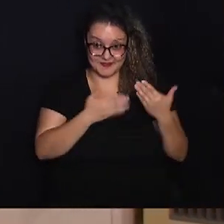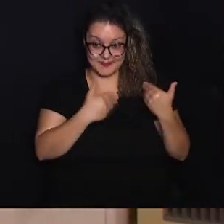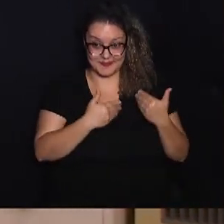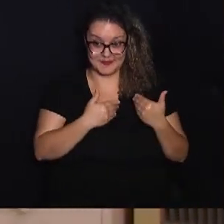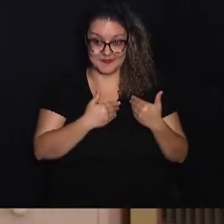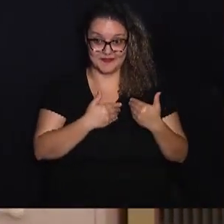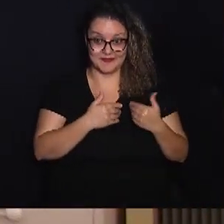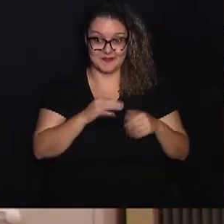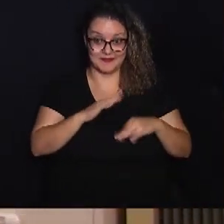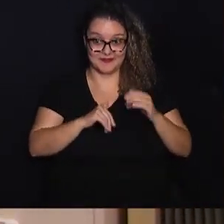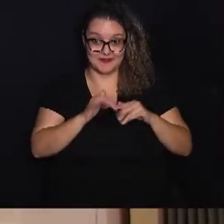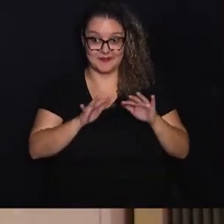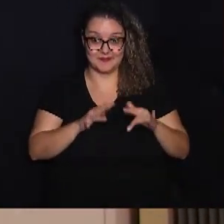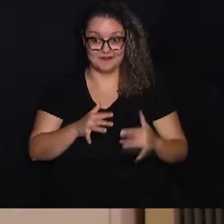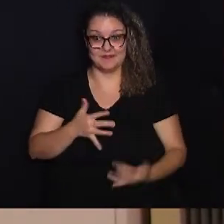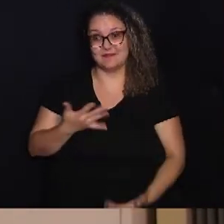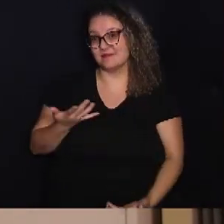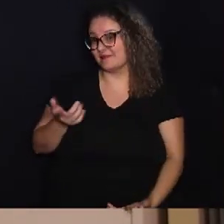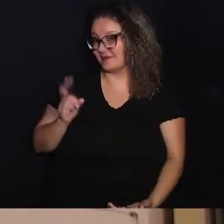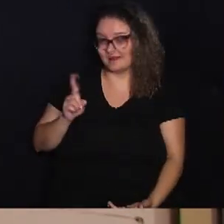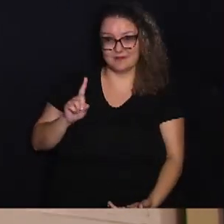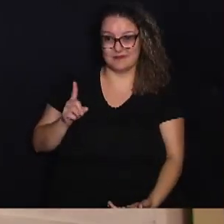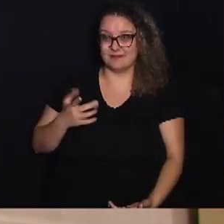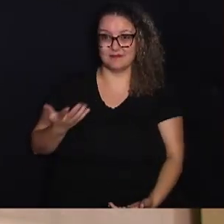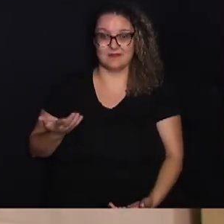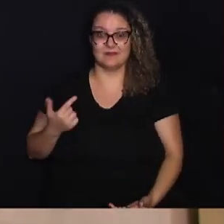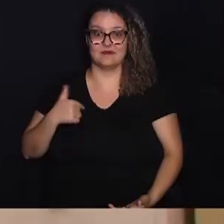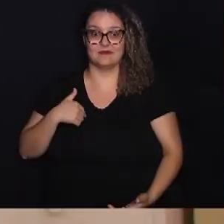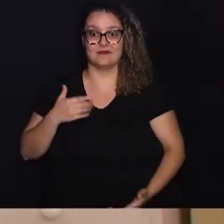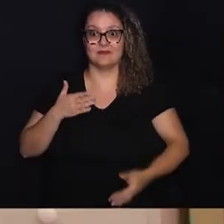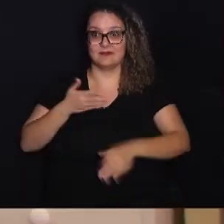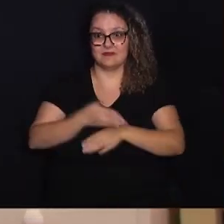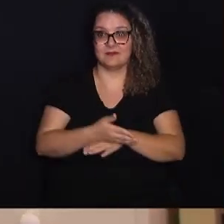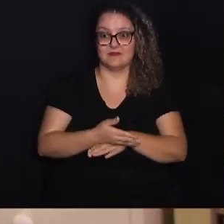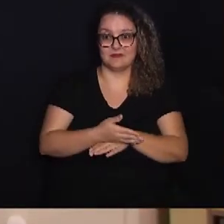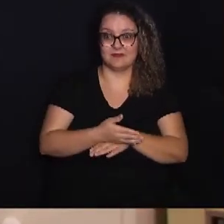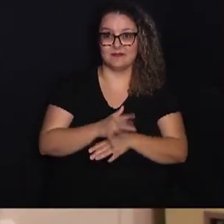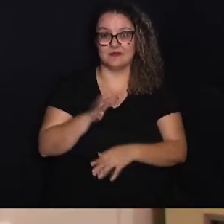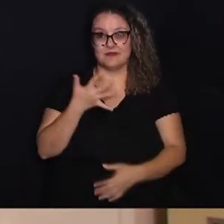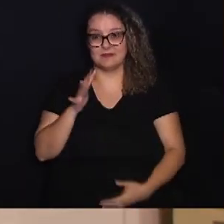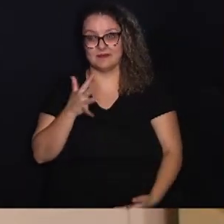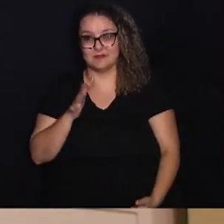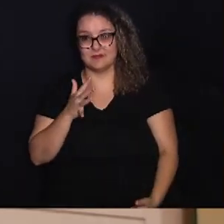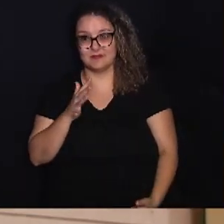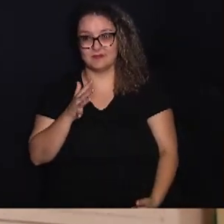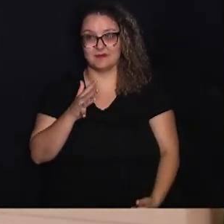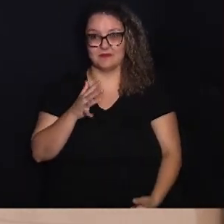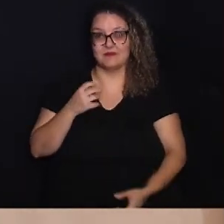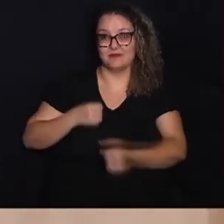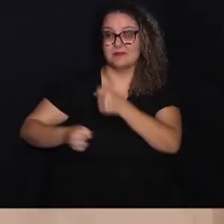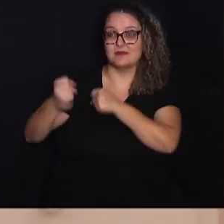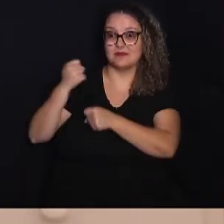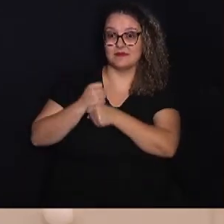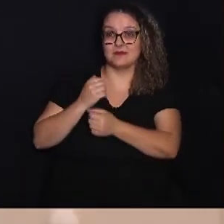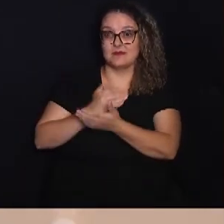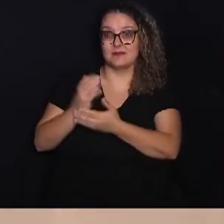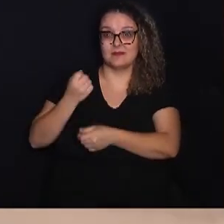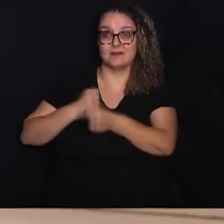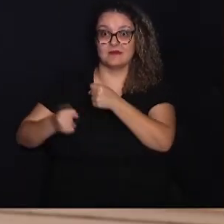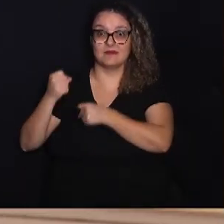Tomé? Não muito. Eu entrei na escola aqui faz ano